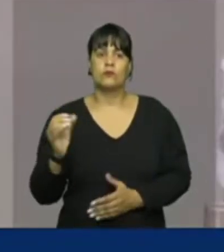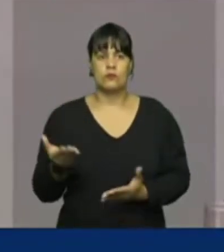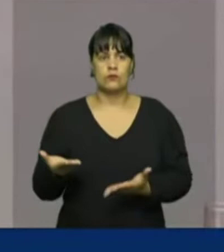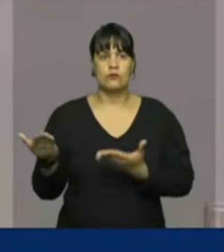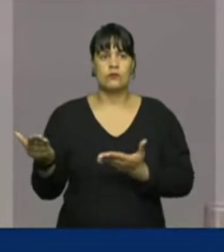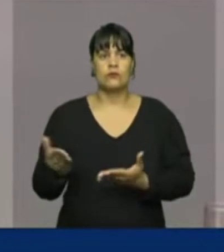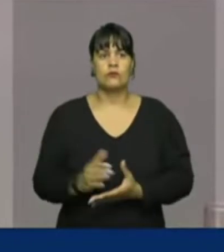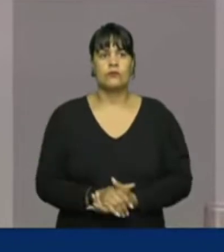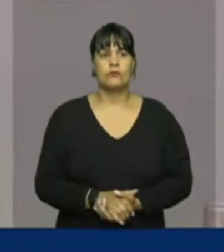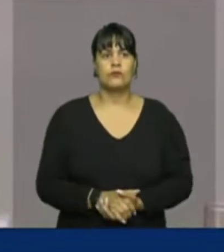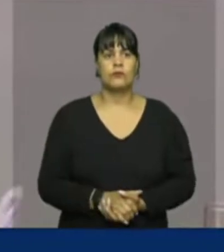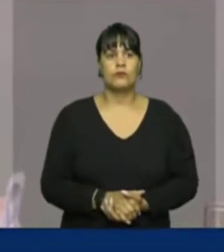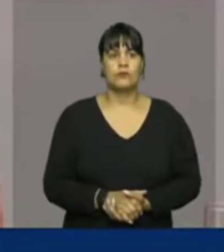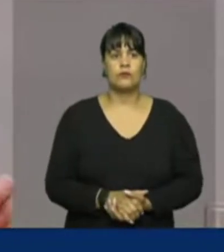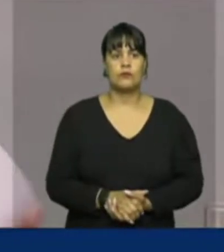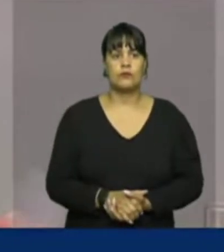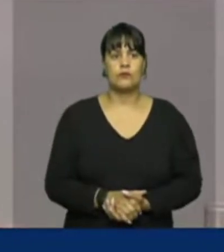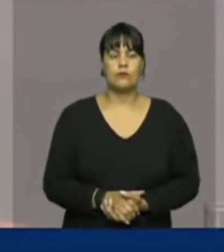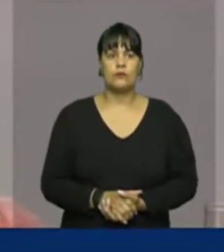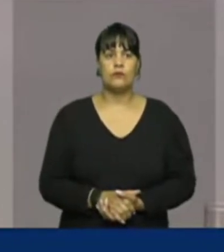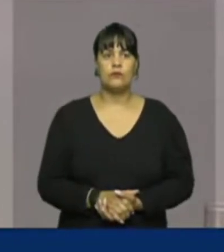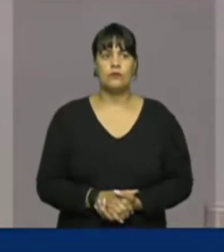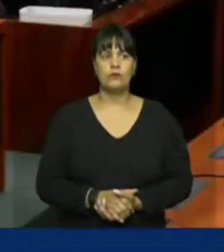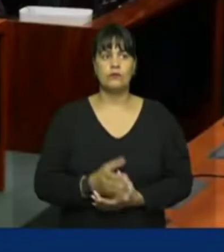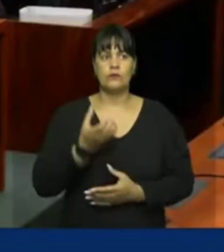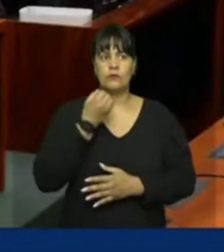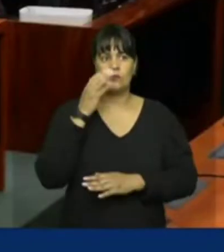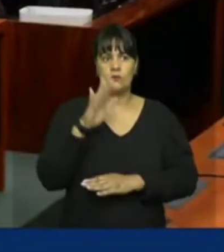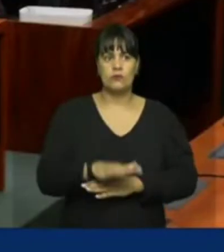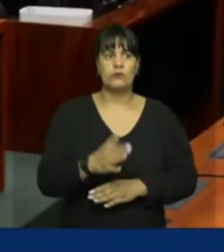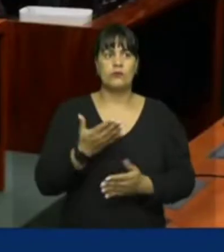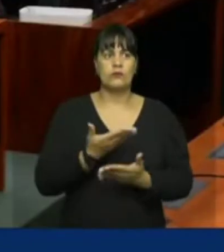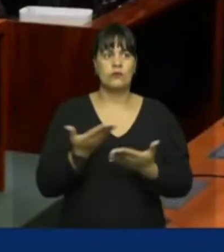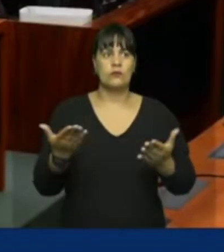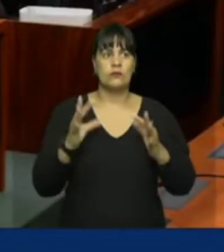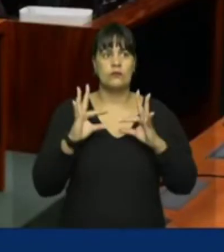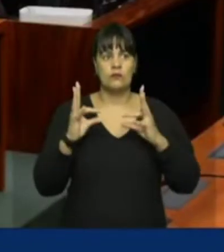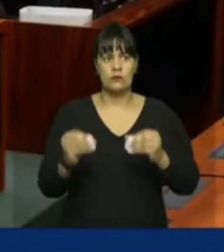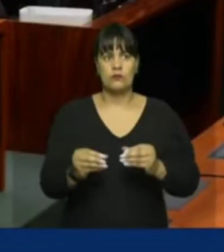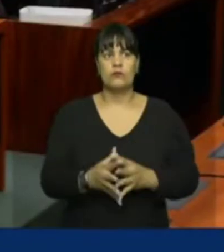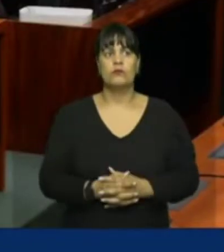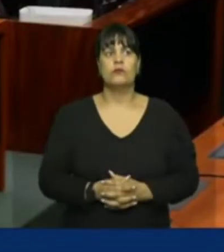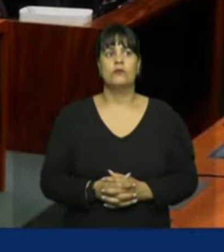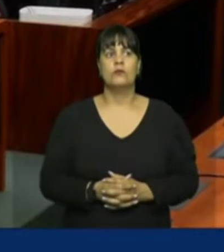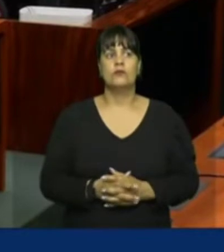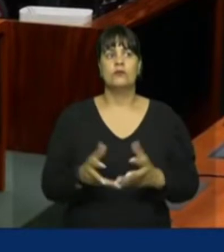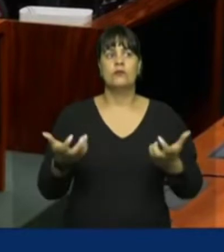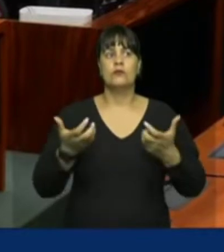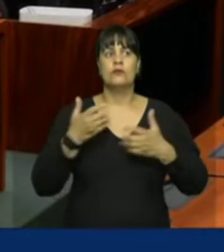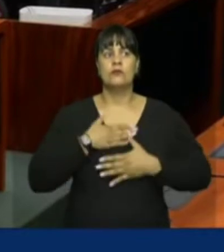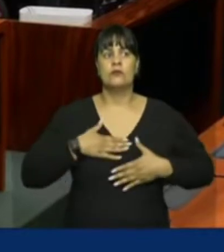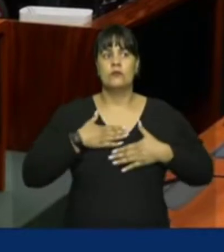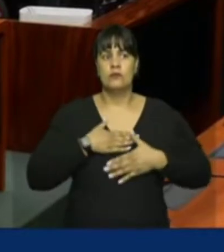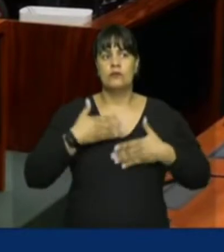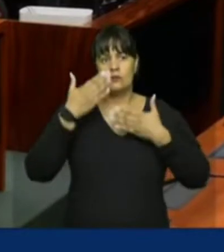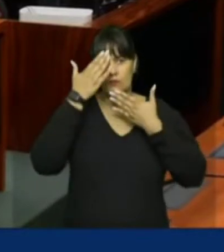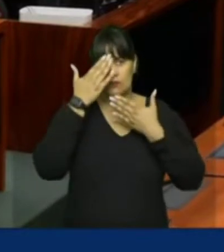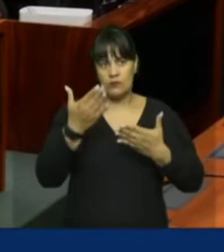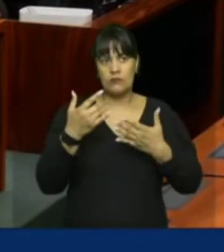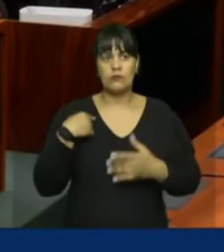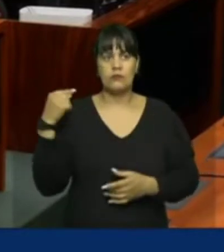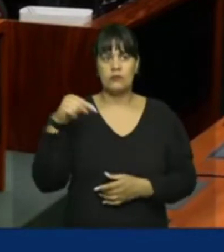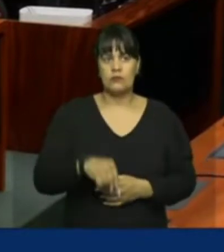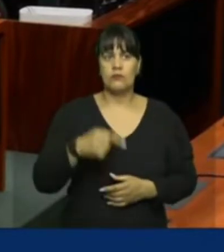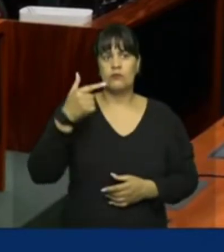Bom, boa tarde a todos e a todas. Cumprimentar a deputada Érica, agradecer pelo convite de poder estar aqui em mais um